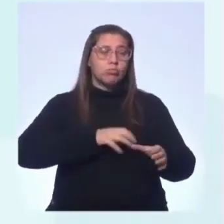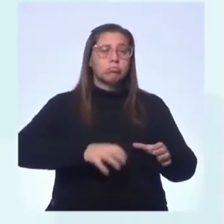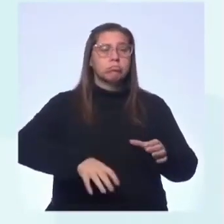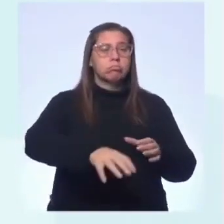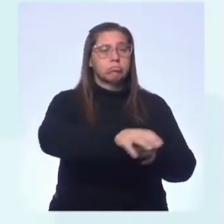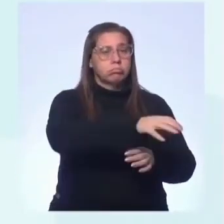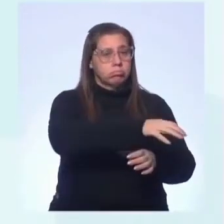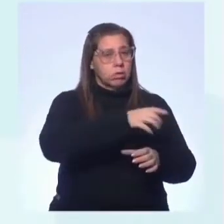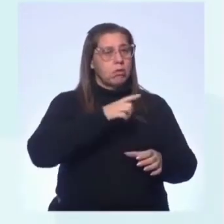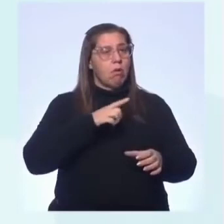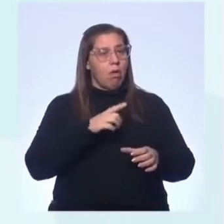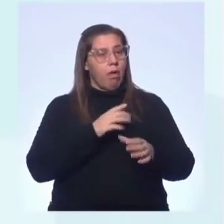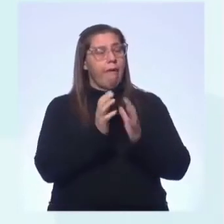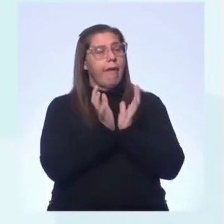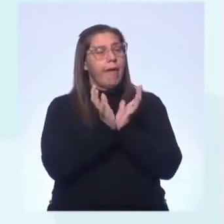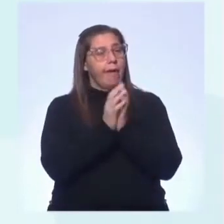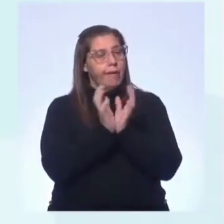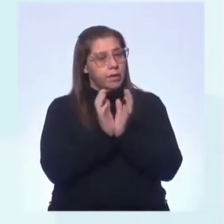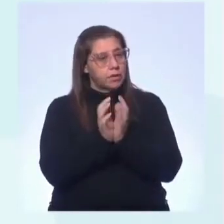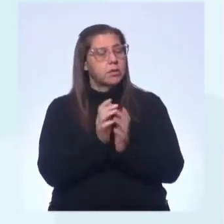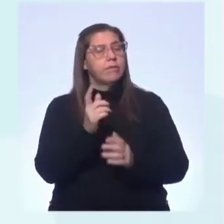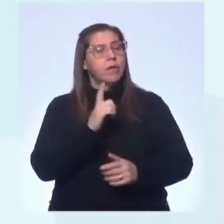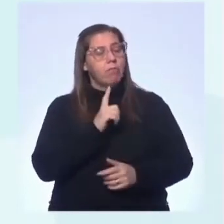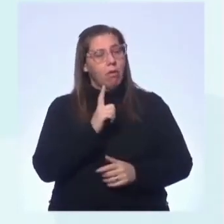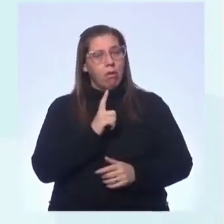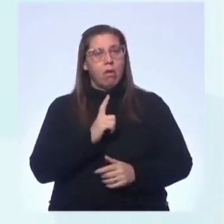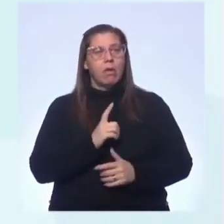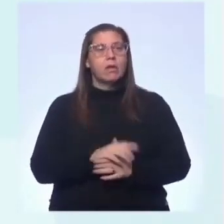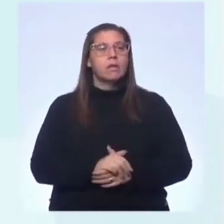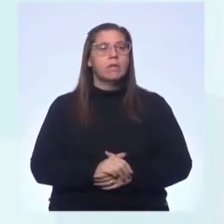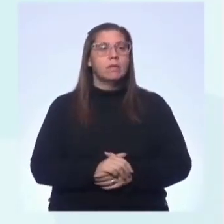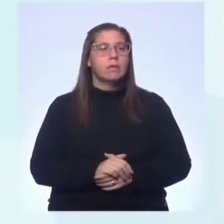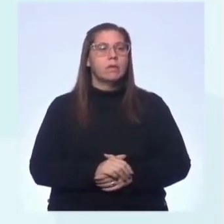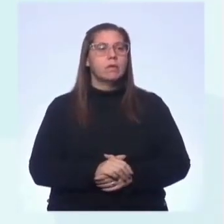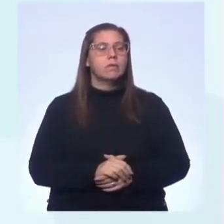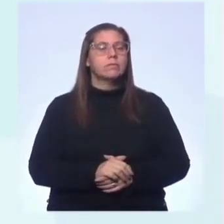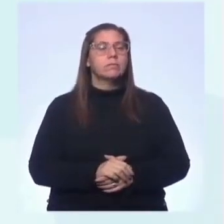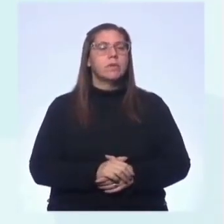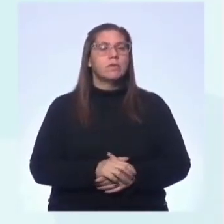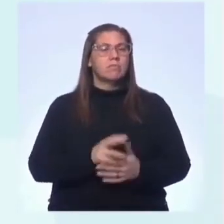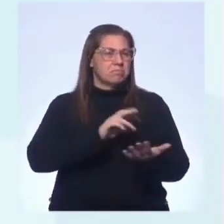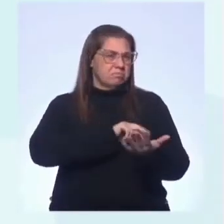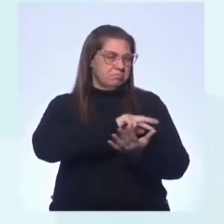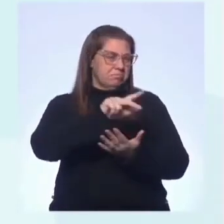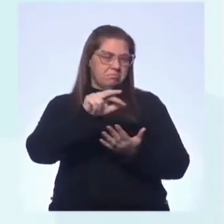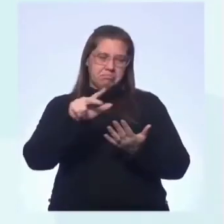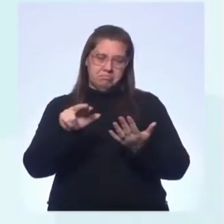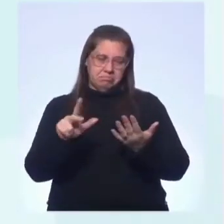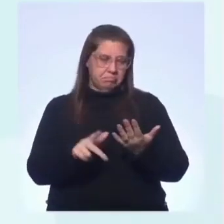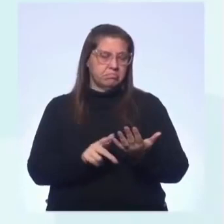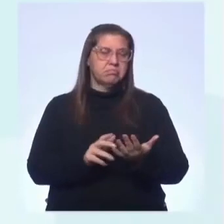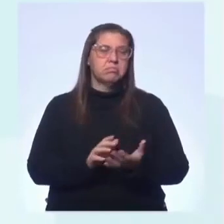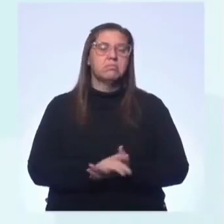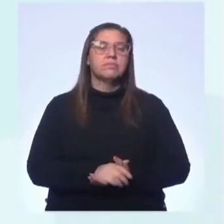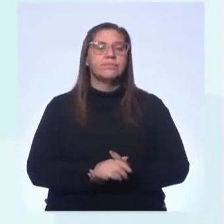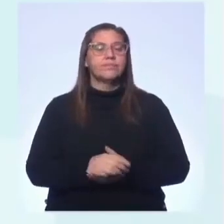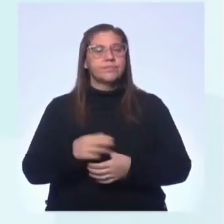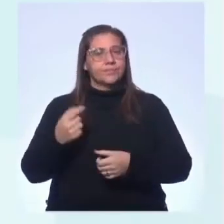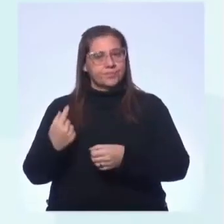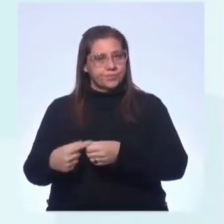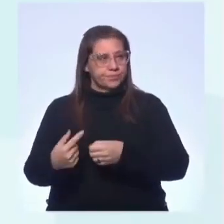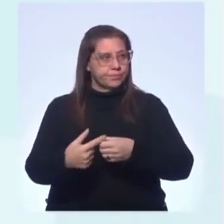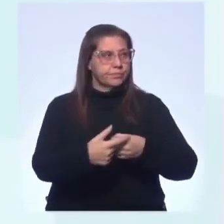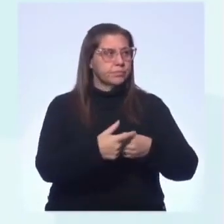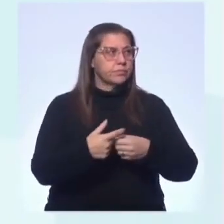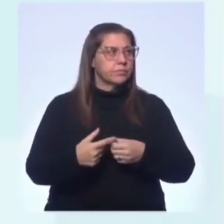nós temos aí Recife recebendo o maior contingente aí, Jaboatão dos Guararapes, Olinda, né, o município de Paulista,